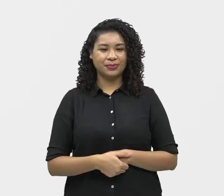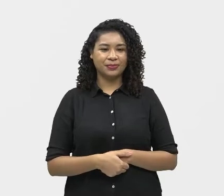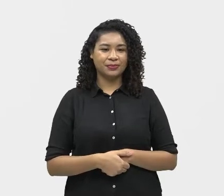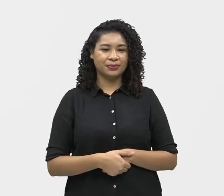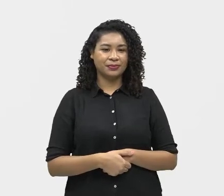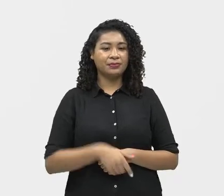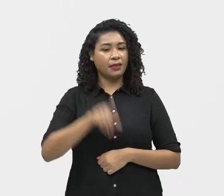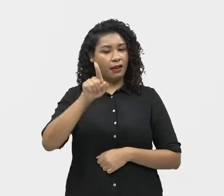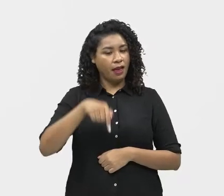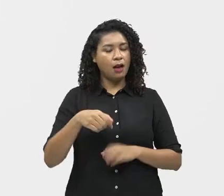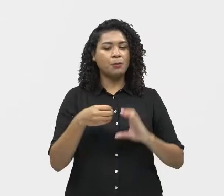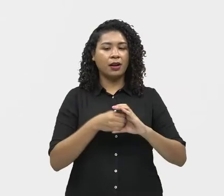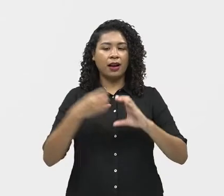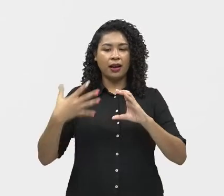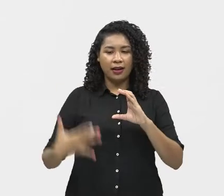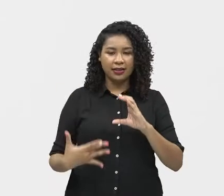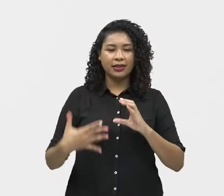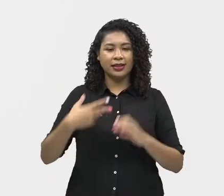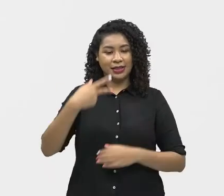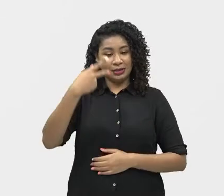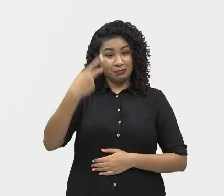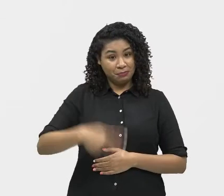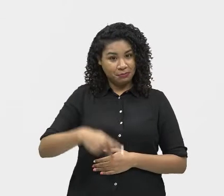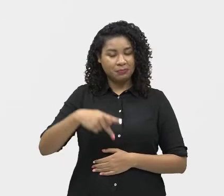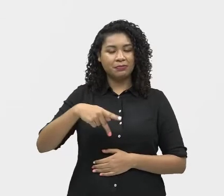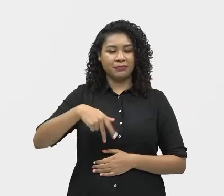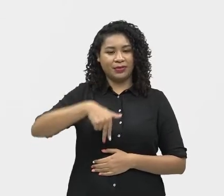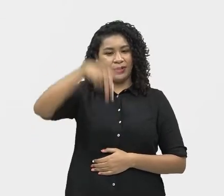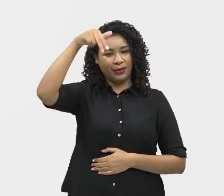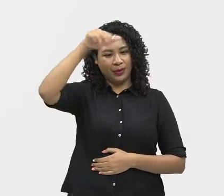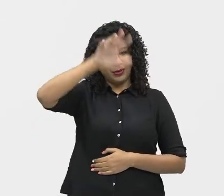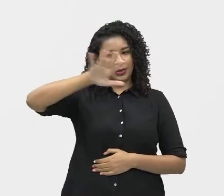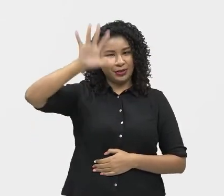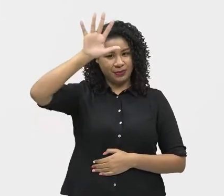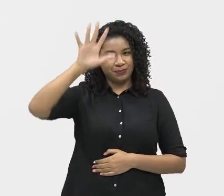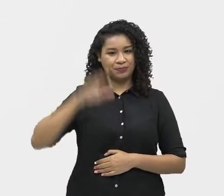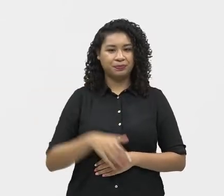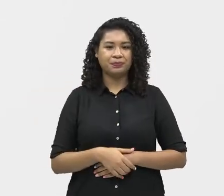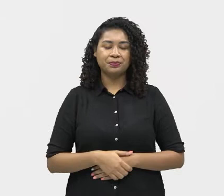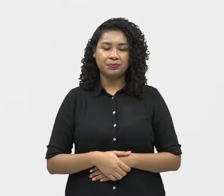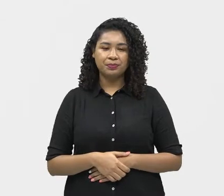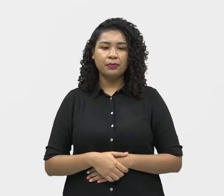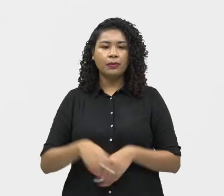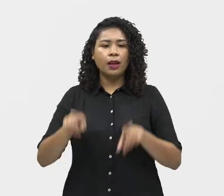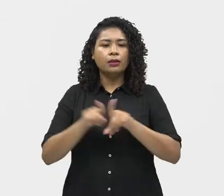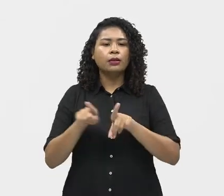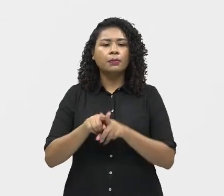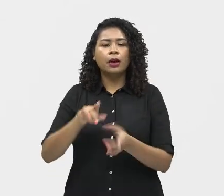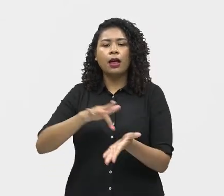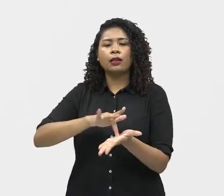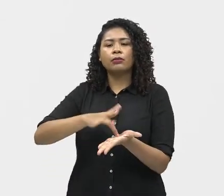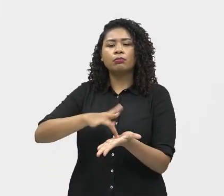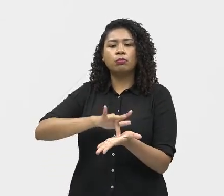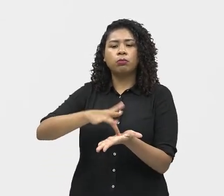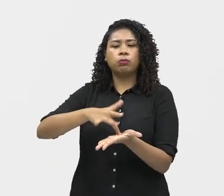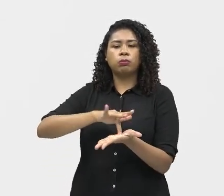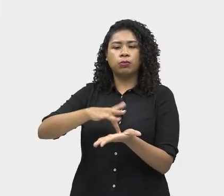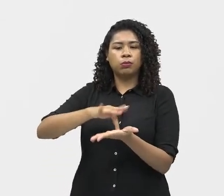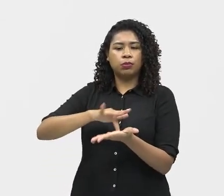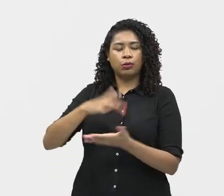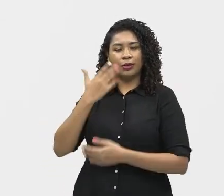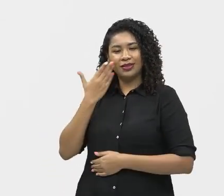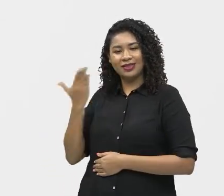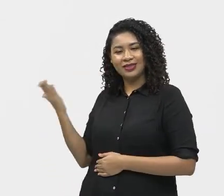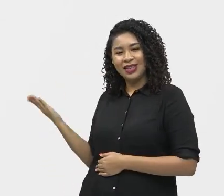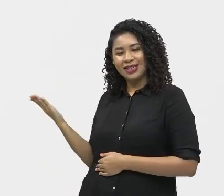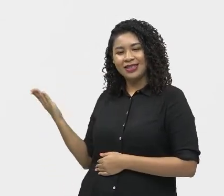é uma característica aqui da região norte. E também nós temos a dança do balé, como foi falado. Ele foi introduzido aqui no